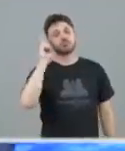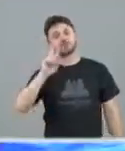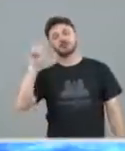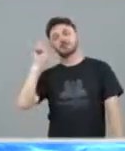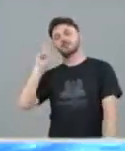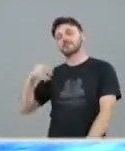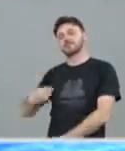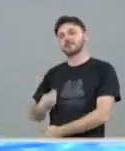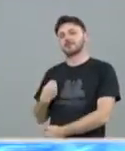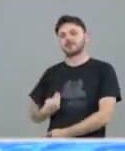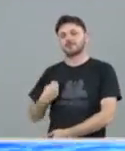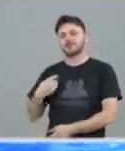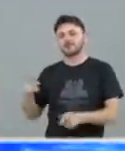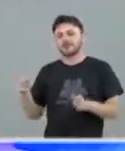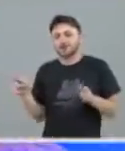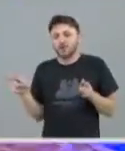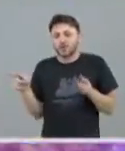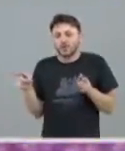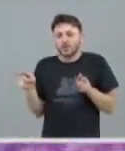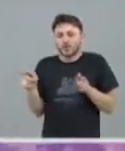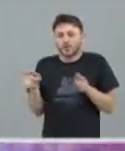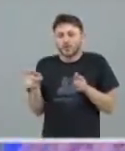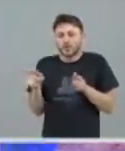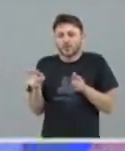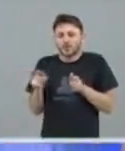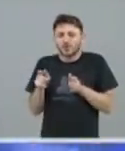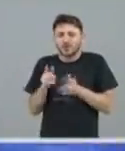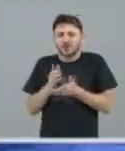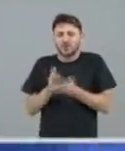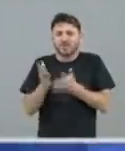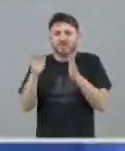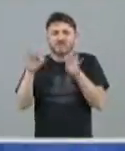Vida é curta